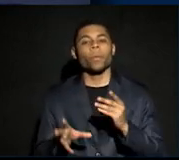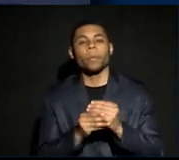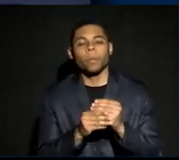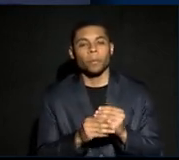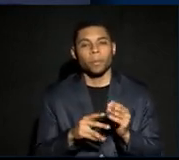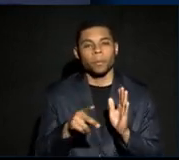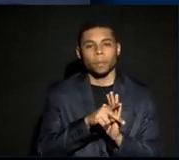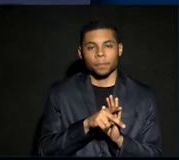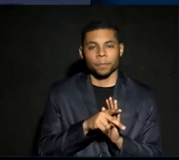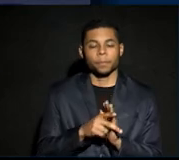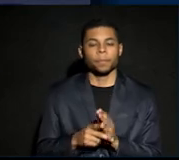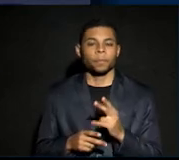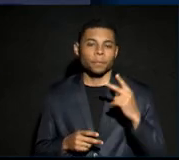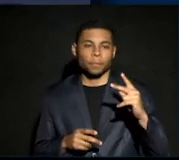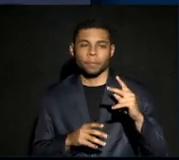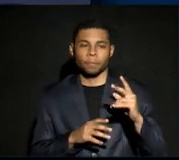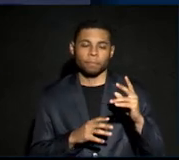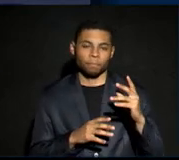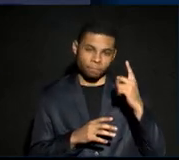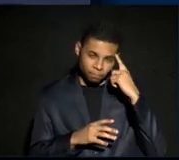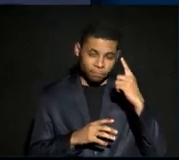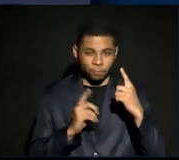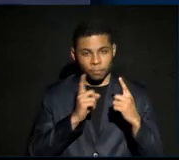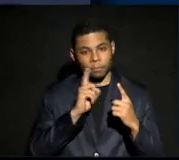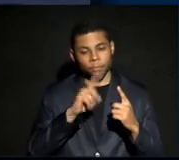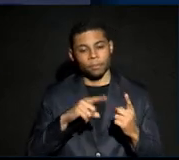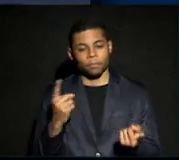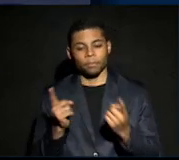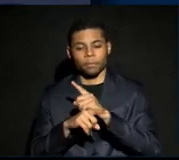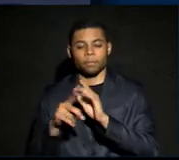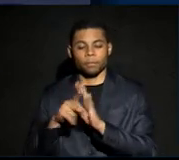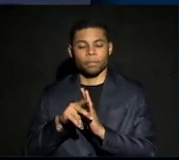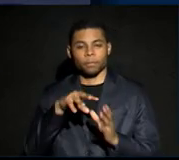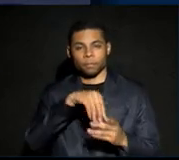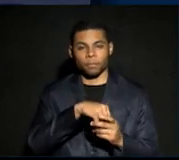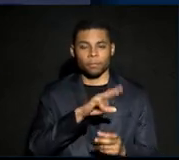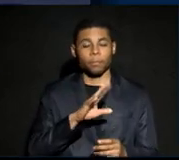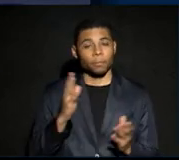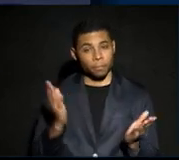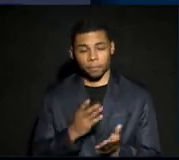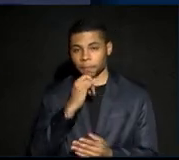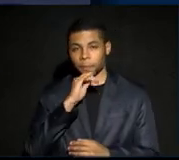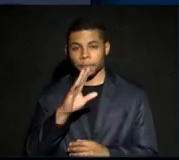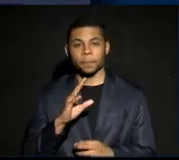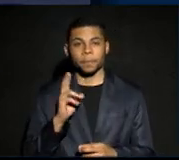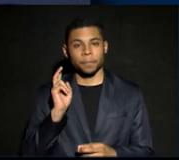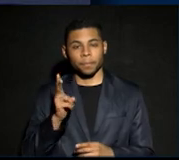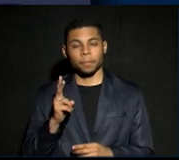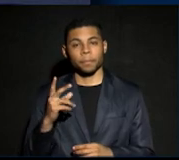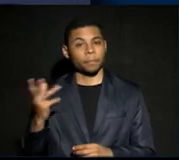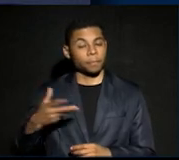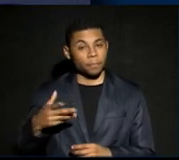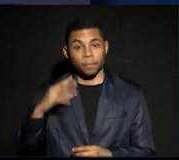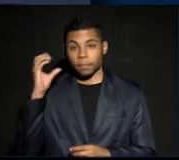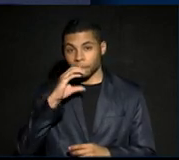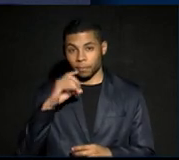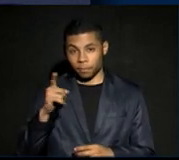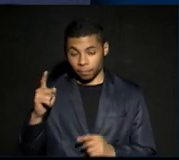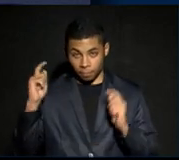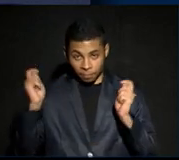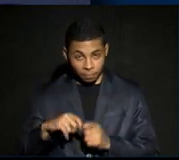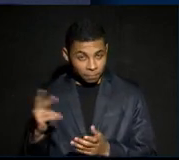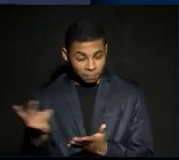complemento do ciclo de alta anterior, e sim de reversão do ciclo de alta anterior. Agora, a velocidade em que isso vai